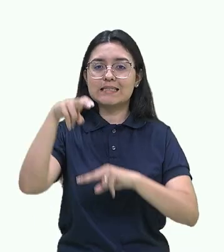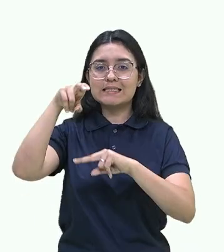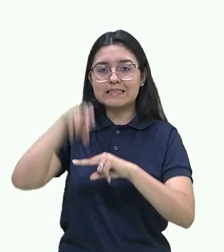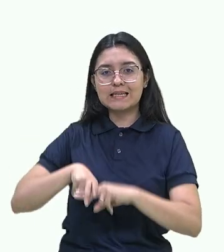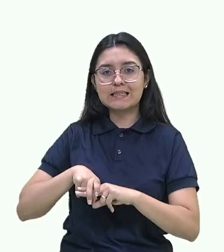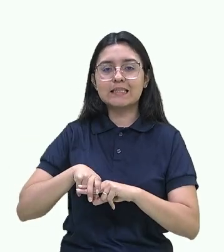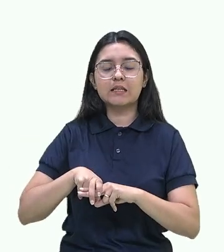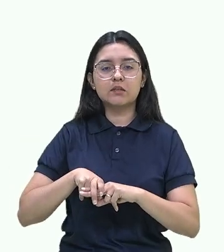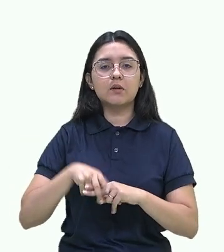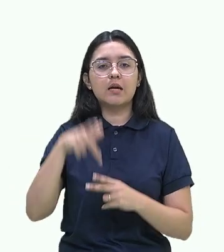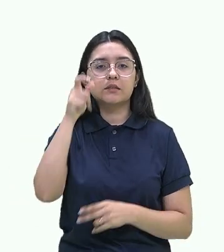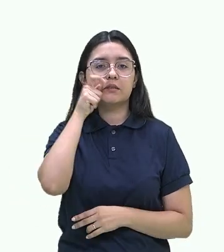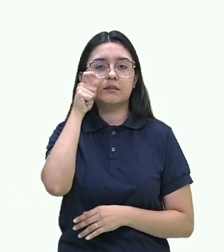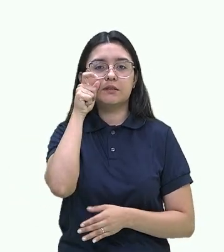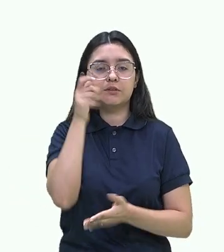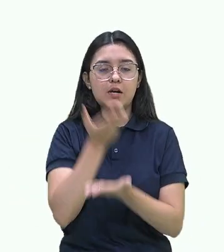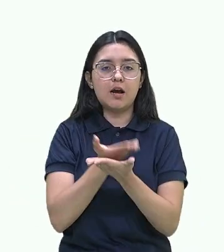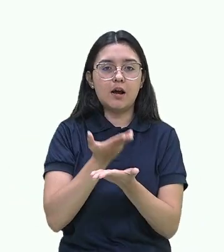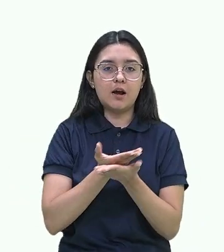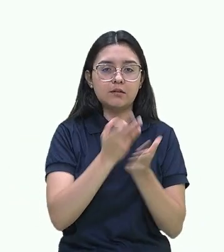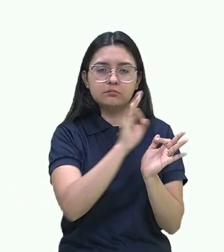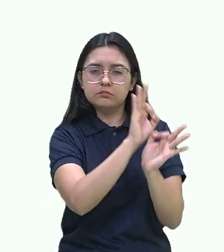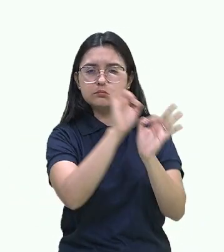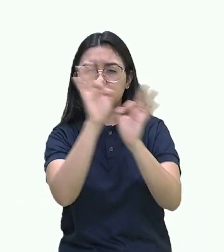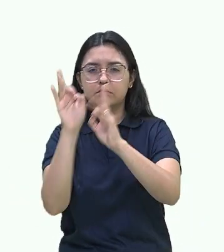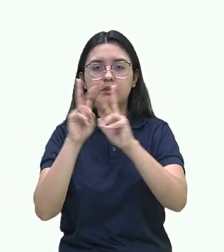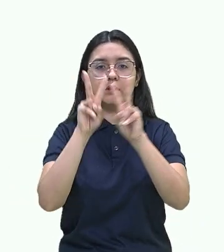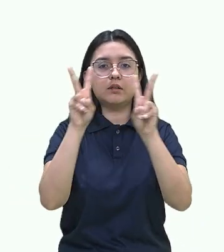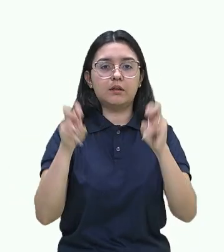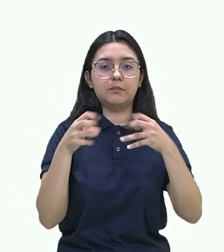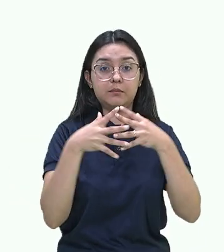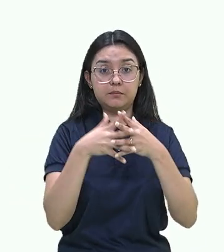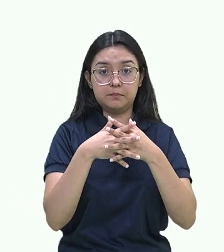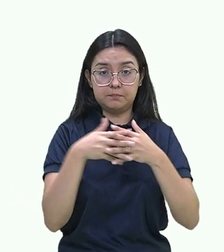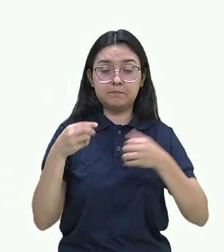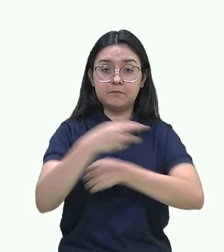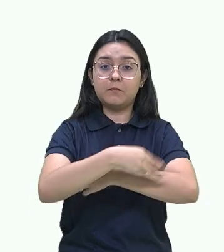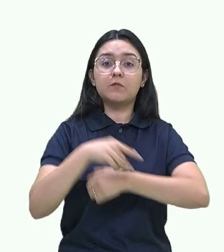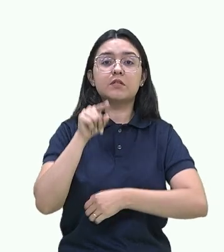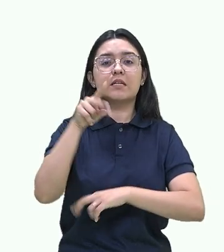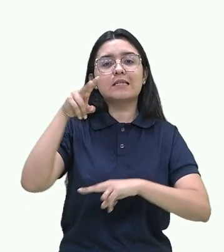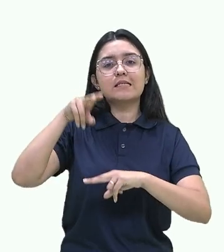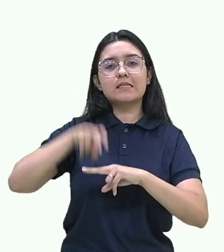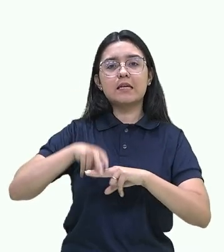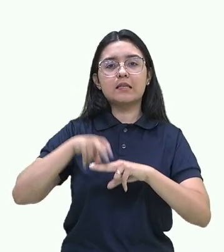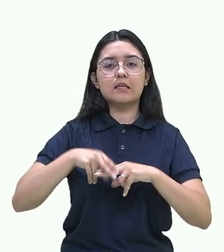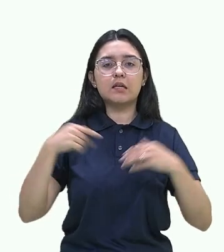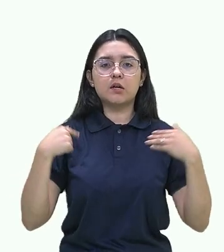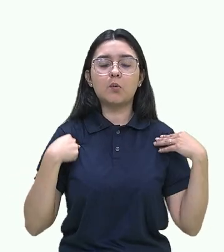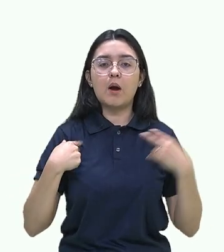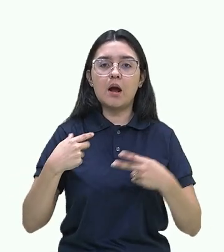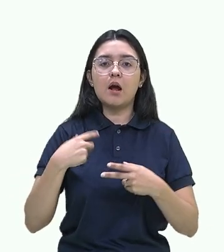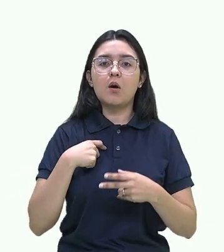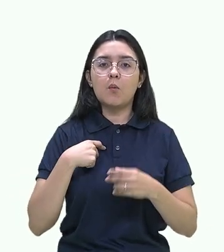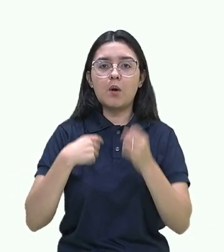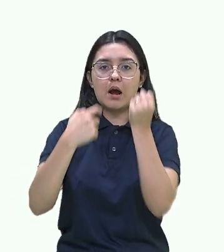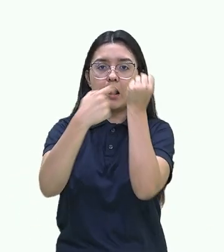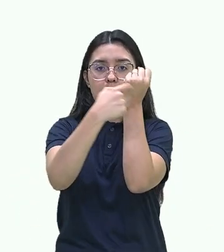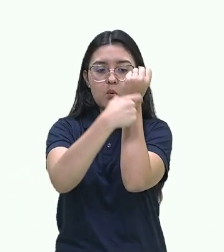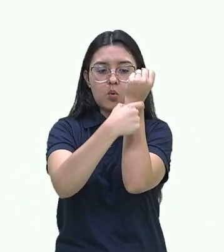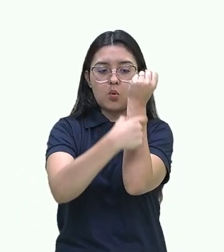sentado, assistindo a essa nossa aula sobre tecido muscular, está sentadinho com a coluna ereta, né,